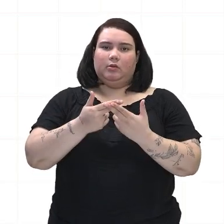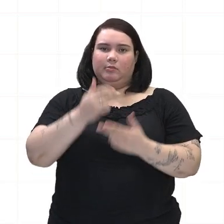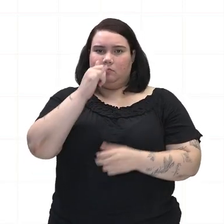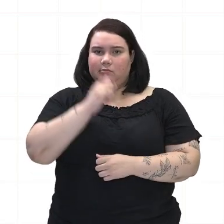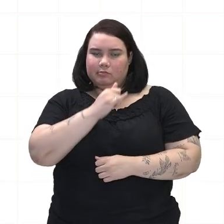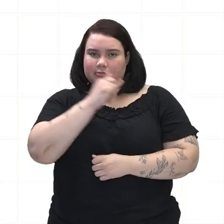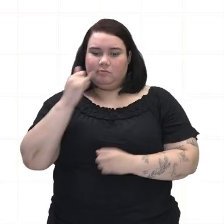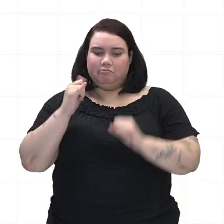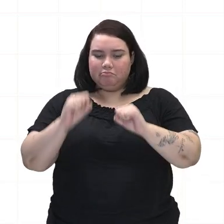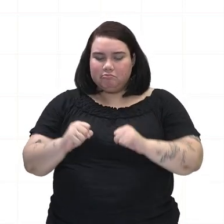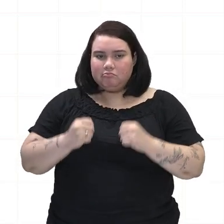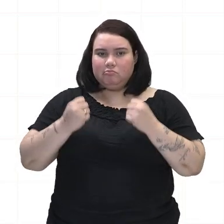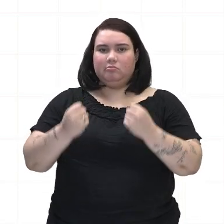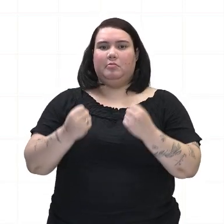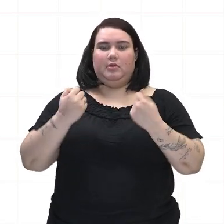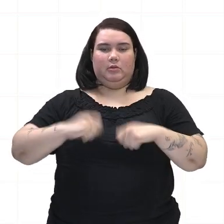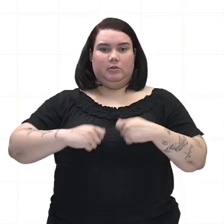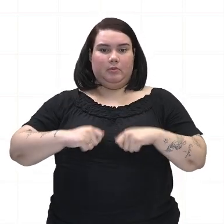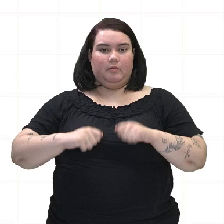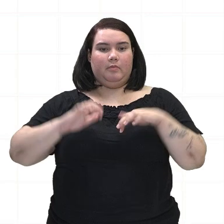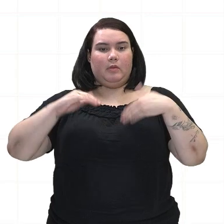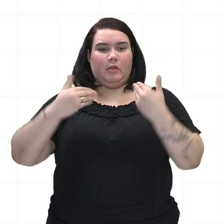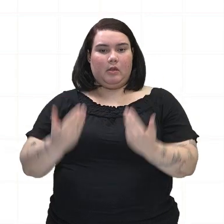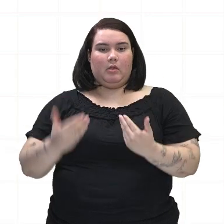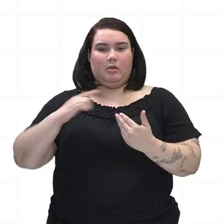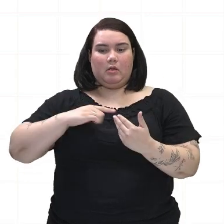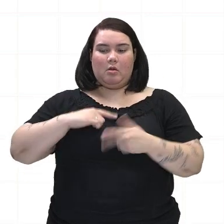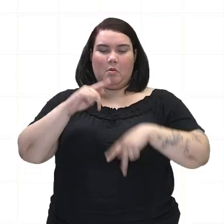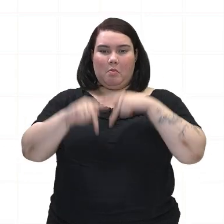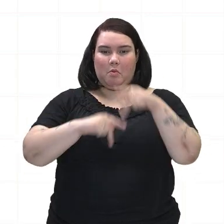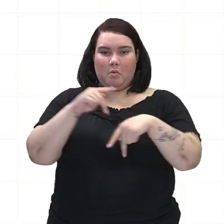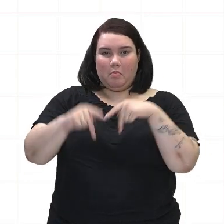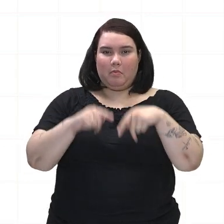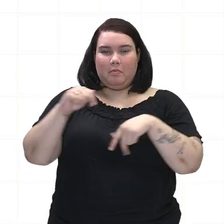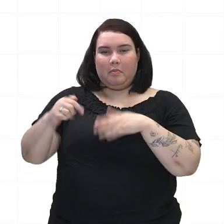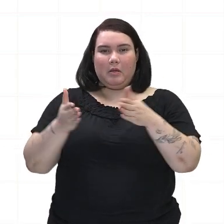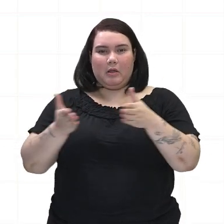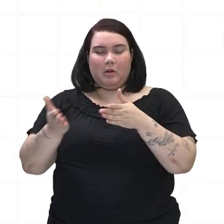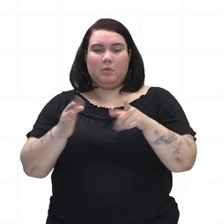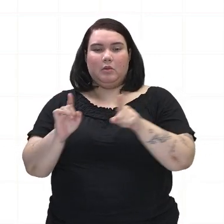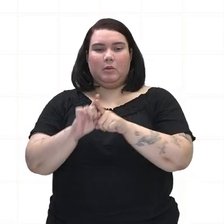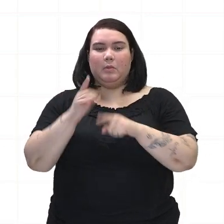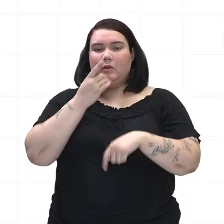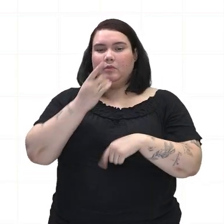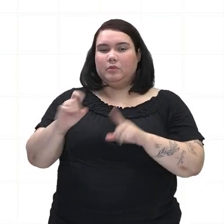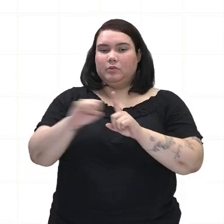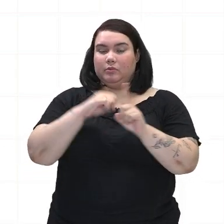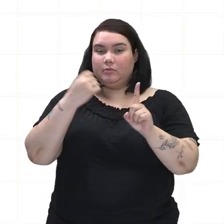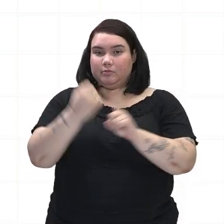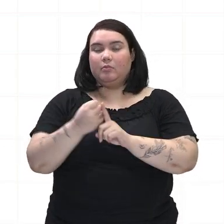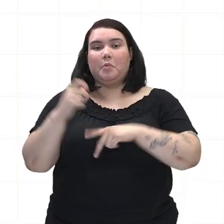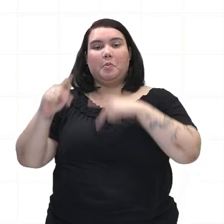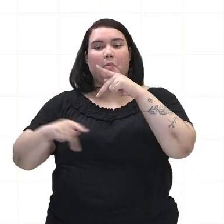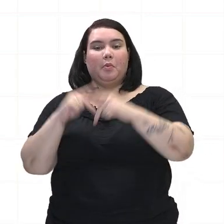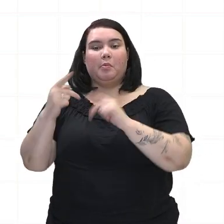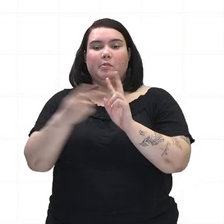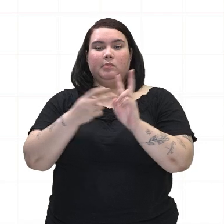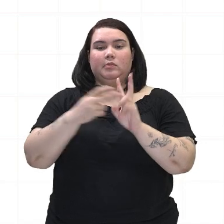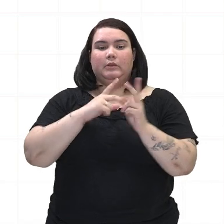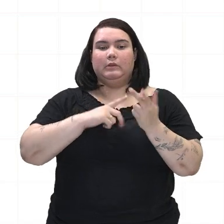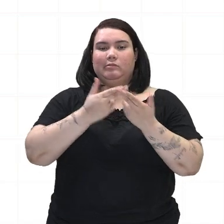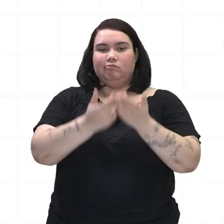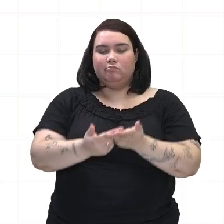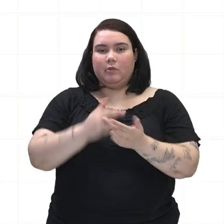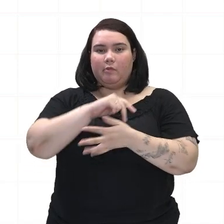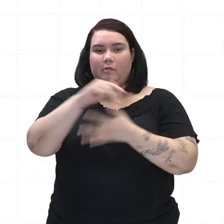haver resistência. Então, diante da ofensiva civilizatória e do darwinismo social, os povos indígenas resistiram de